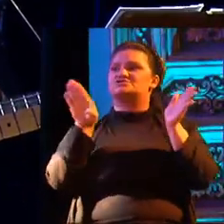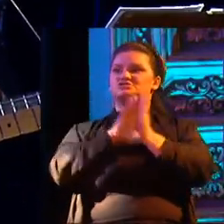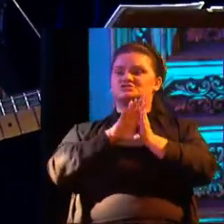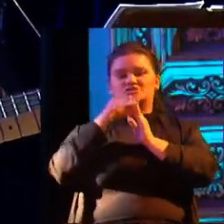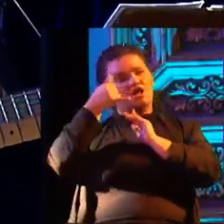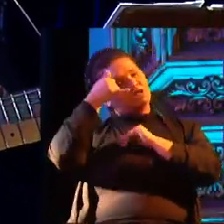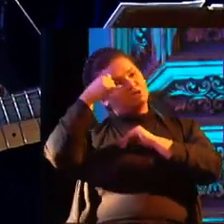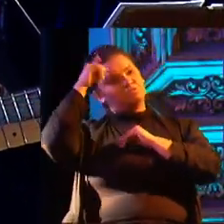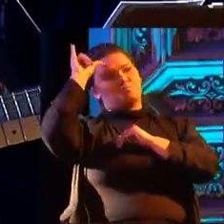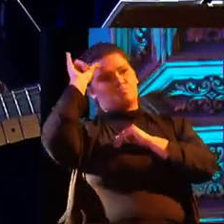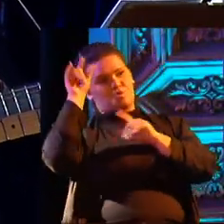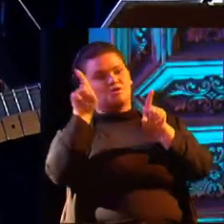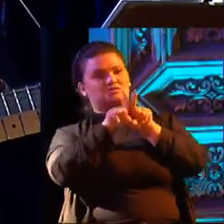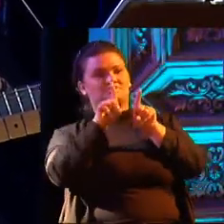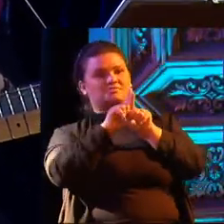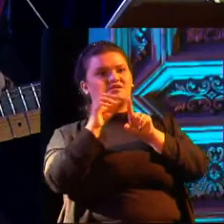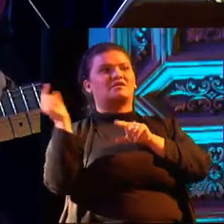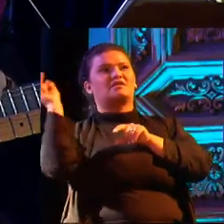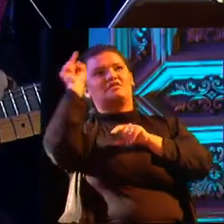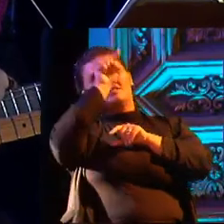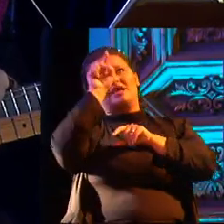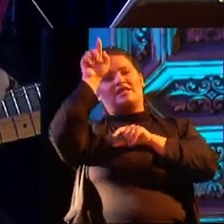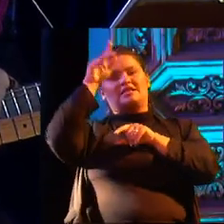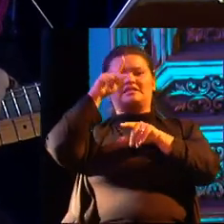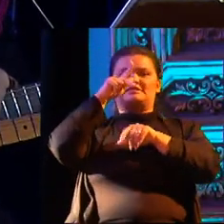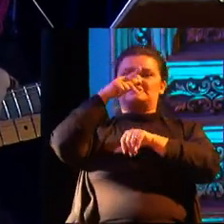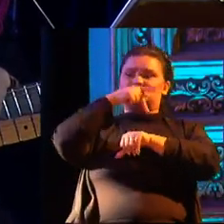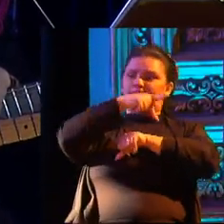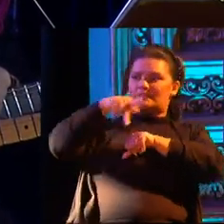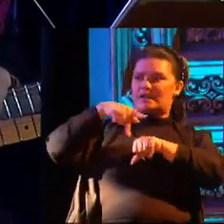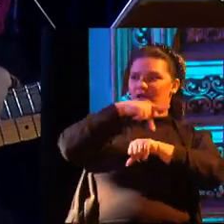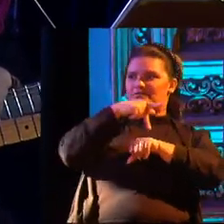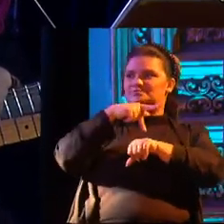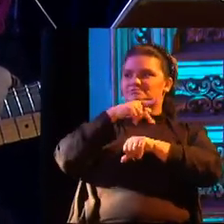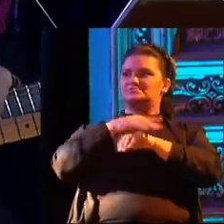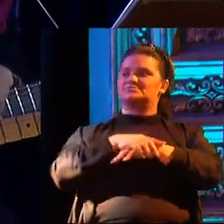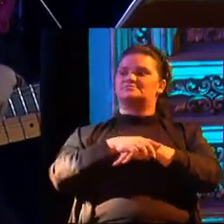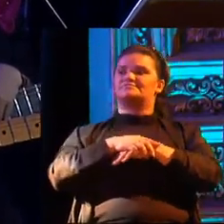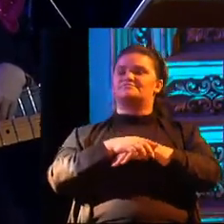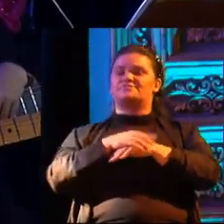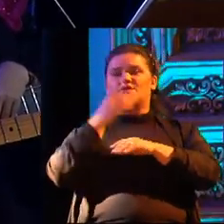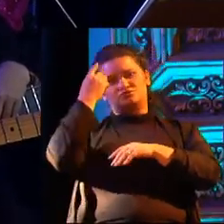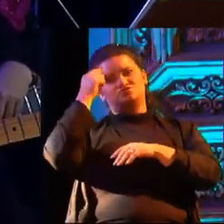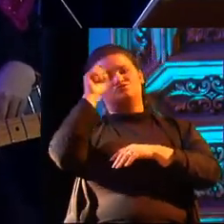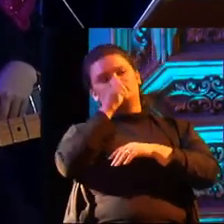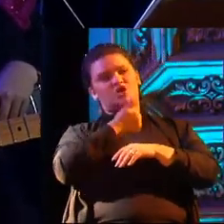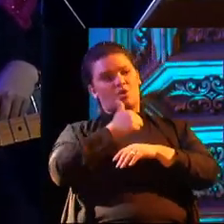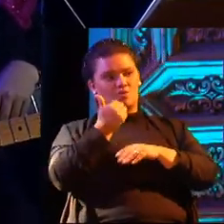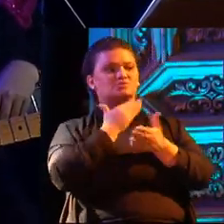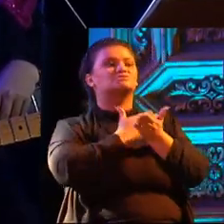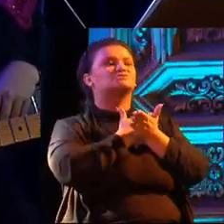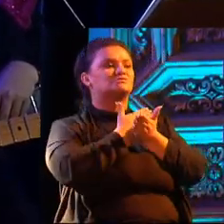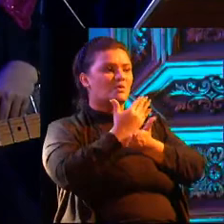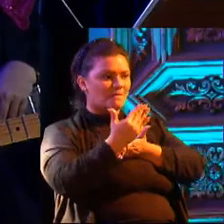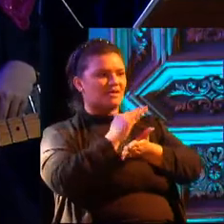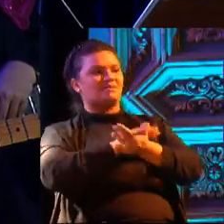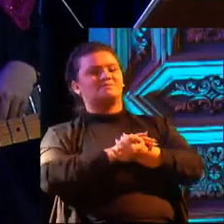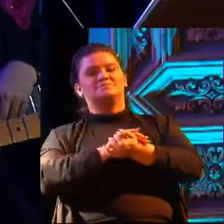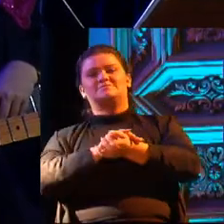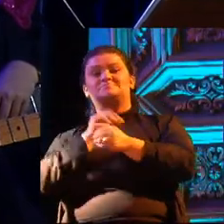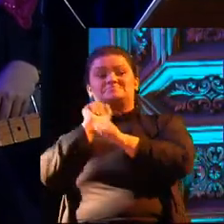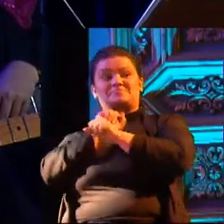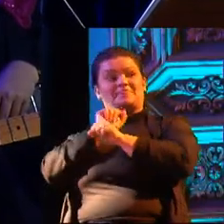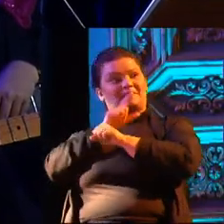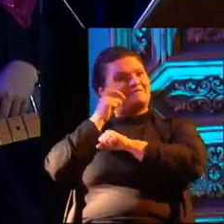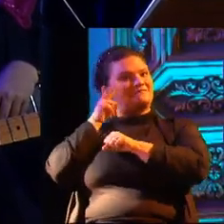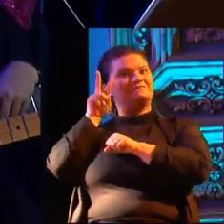dos mastros. Vamos fincar ali na Praça Valdemar Henrique. E dia 11, agora, começamos os Arrastão no Povulagem, né? Esperamos ver vocês